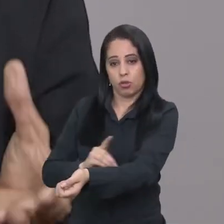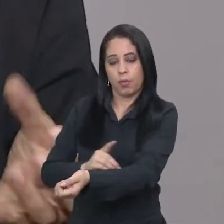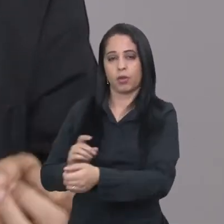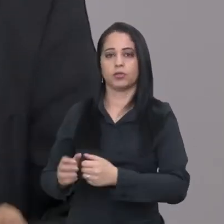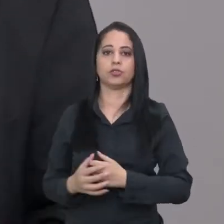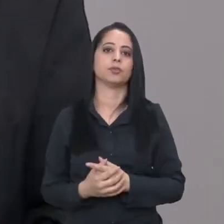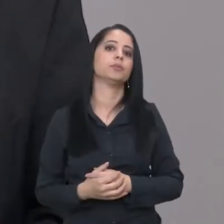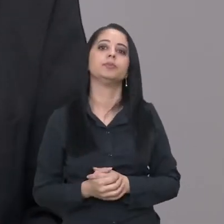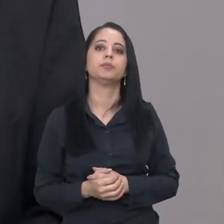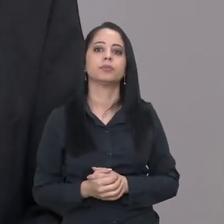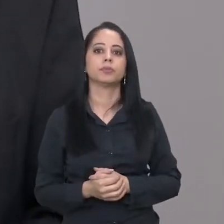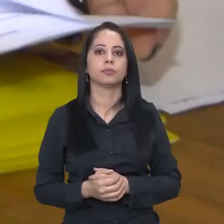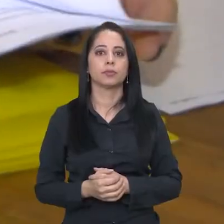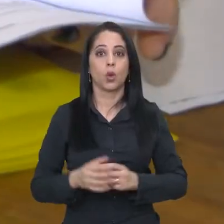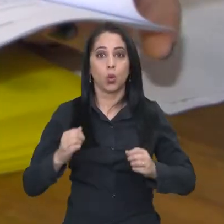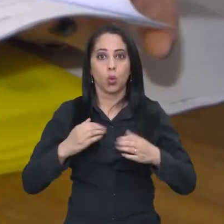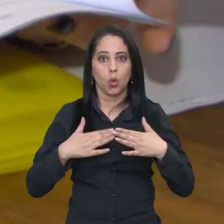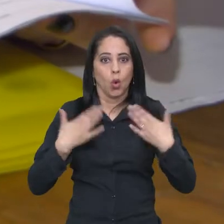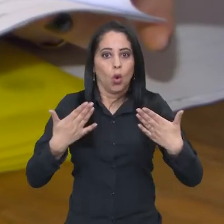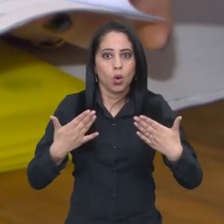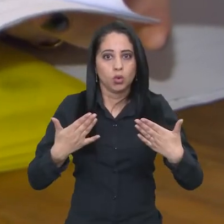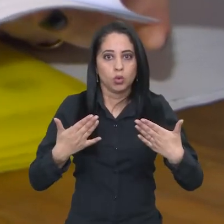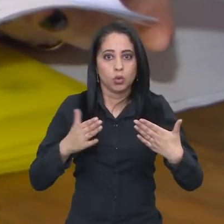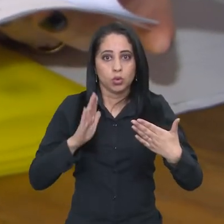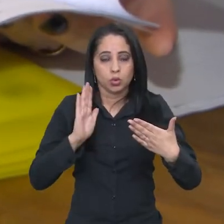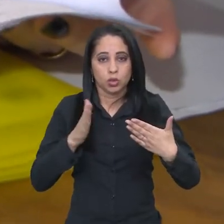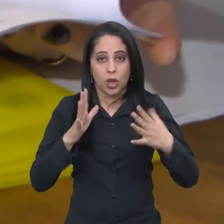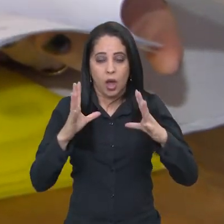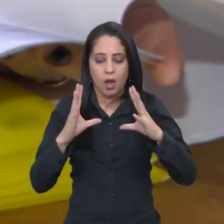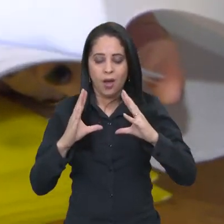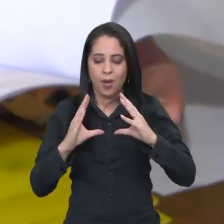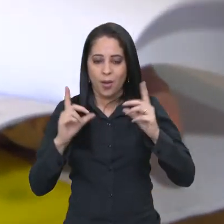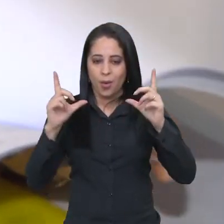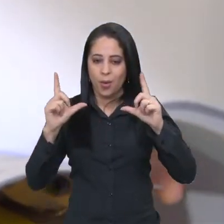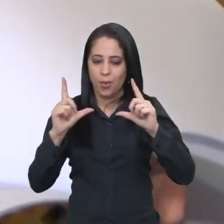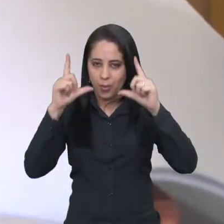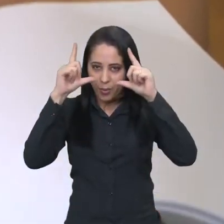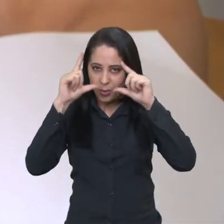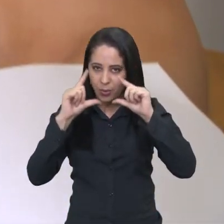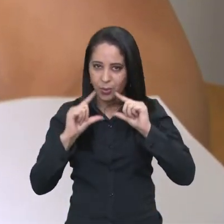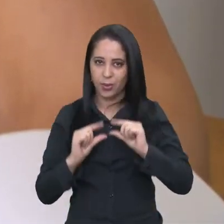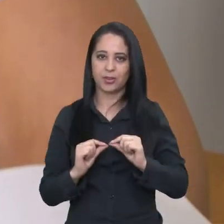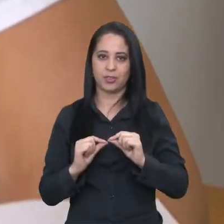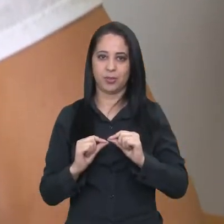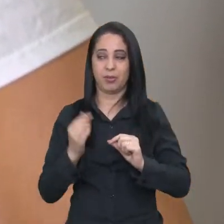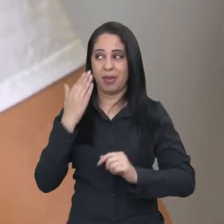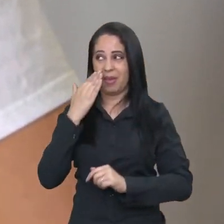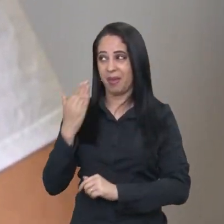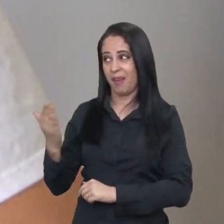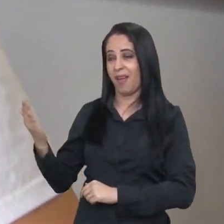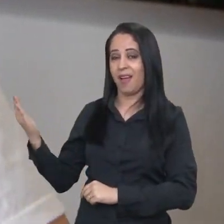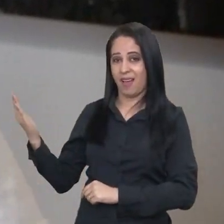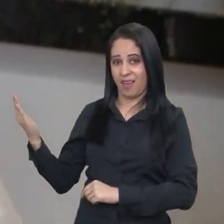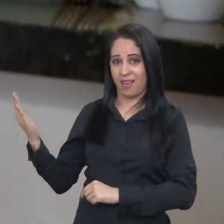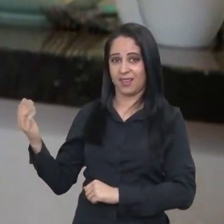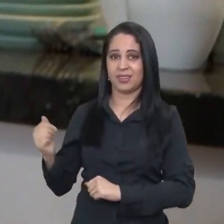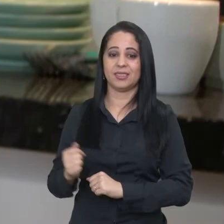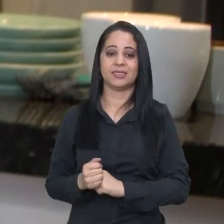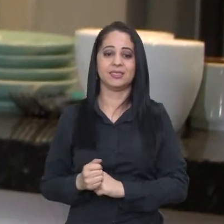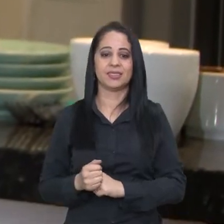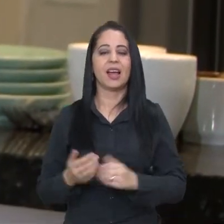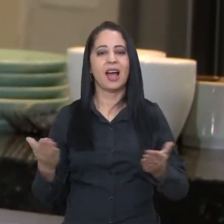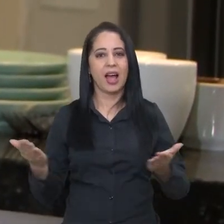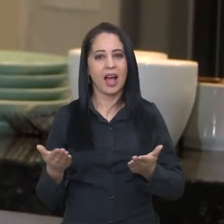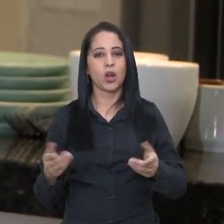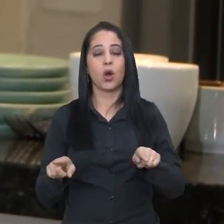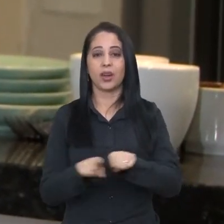maiores para esse tipo de situação. E passado o susto inicial de saber que o filho é portador da doença, a Micheline, que conhecemos